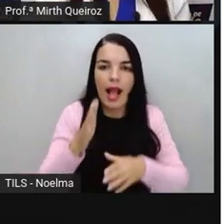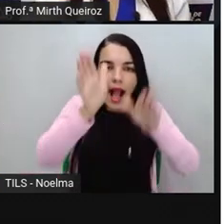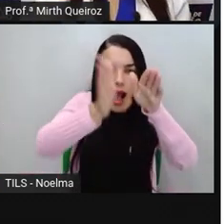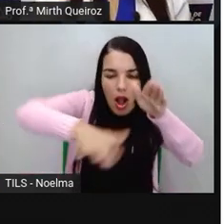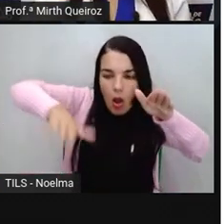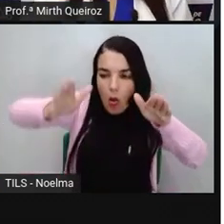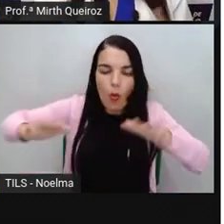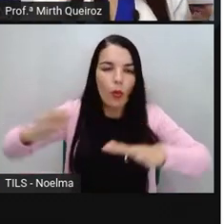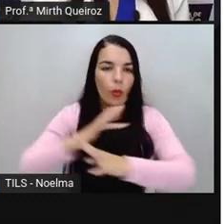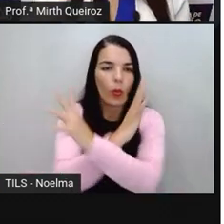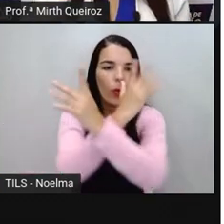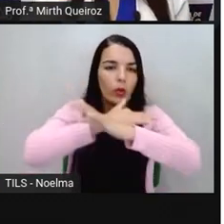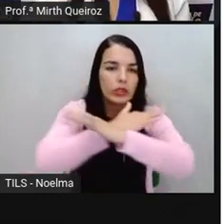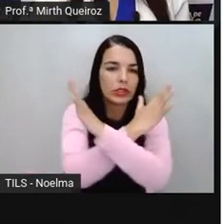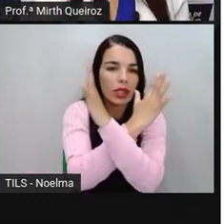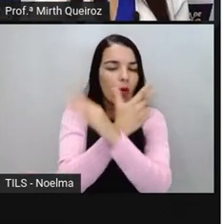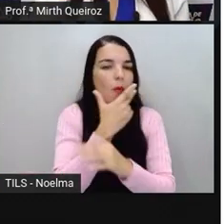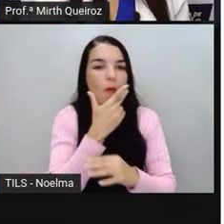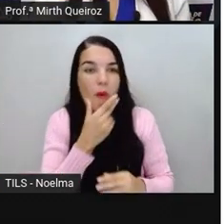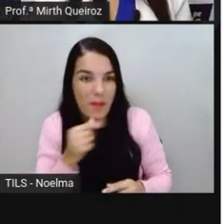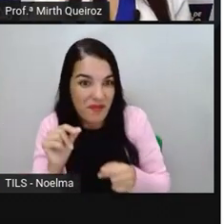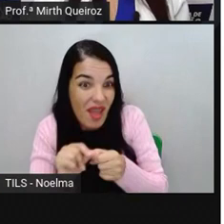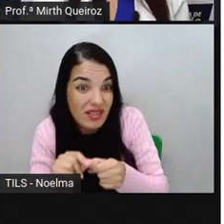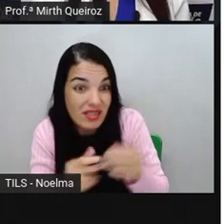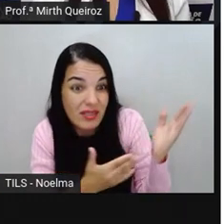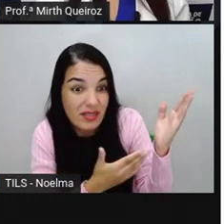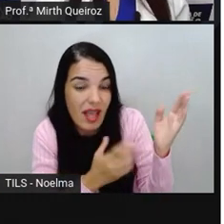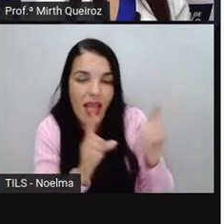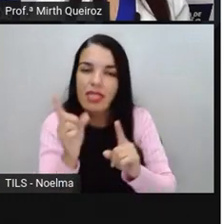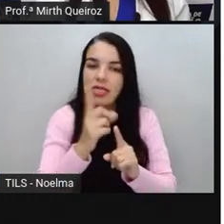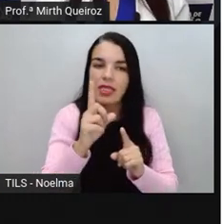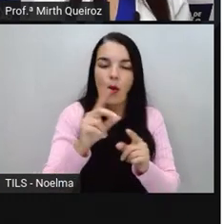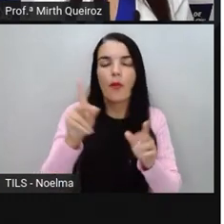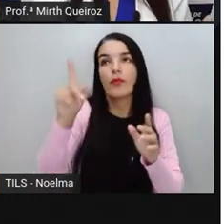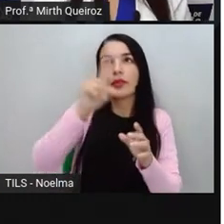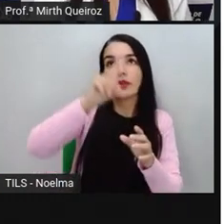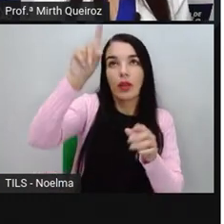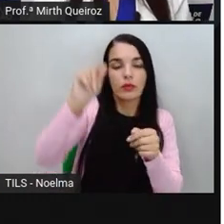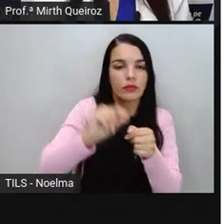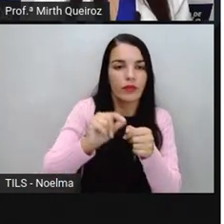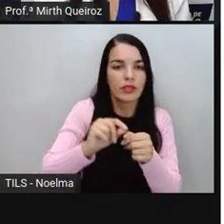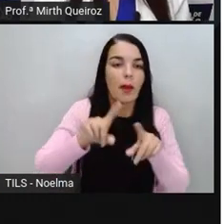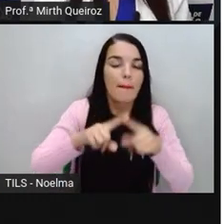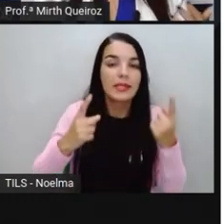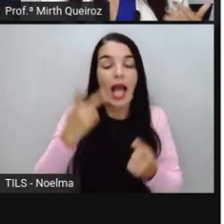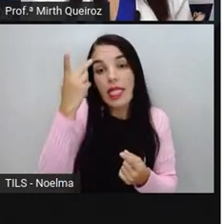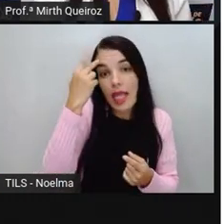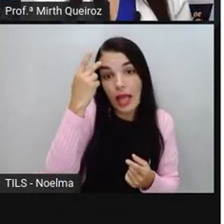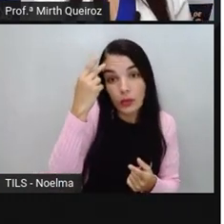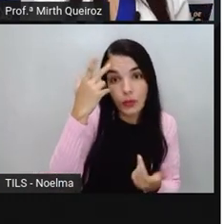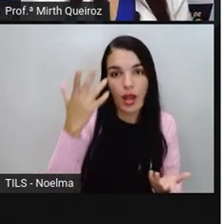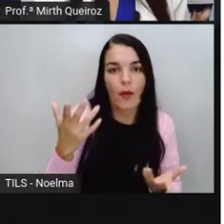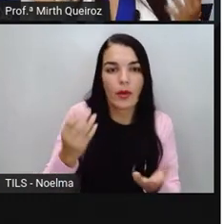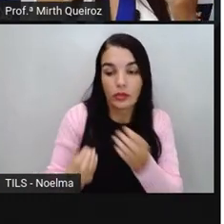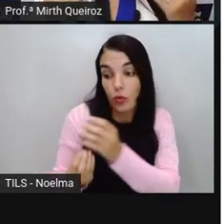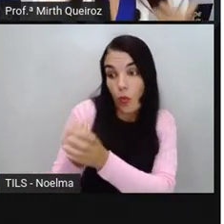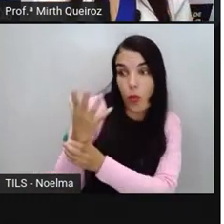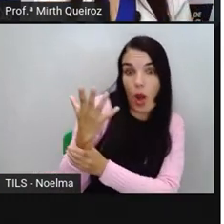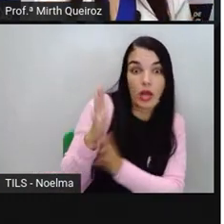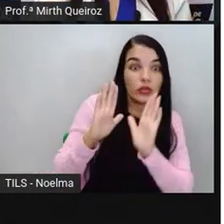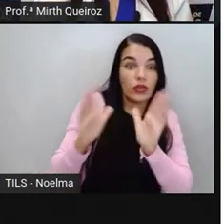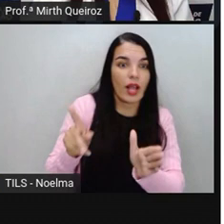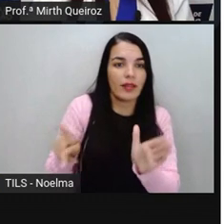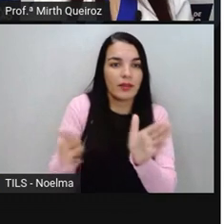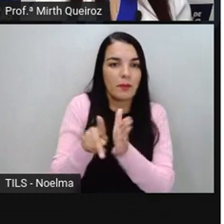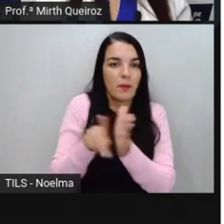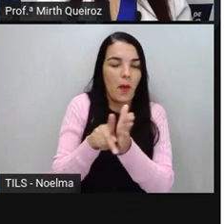fez o deserto, não foi o homem que fez o oceano, mas são ecossistemas naturais que já, nós já